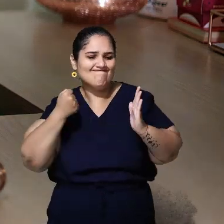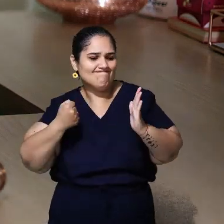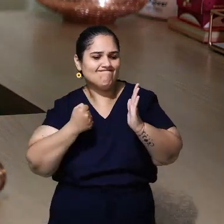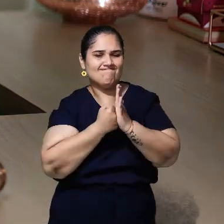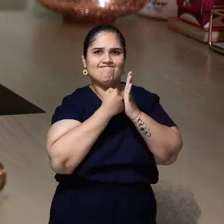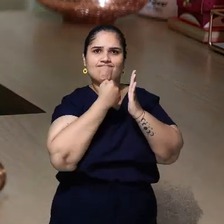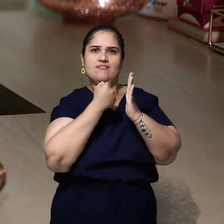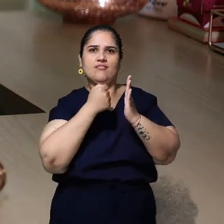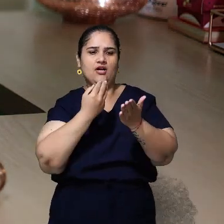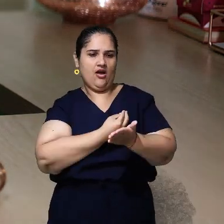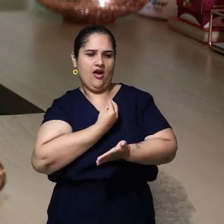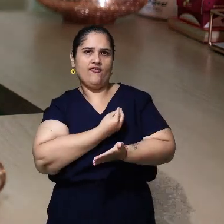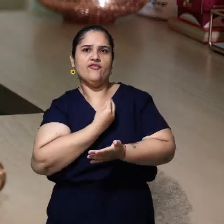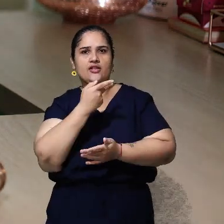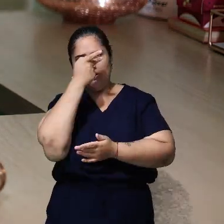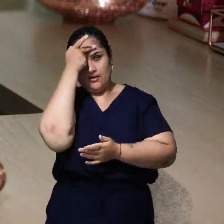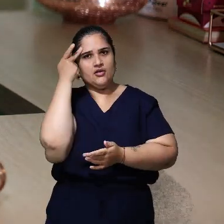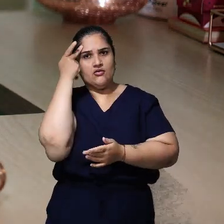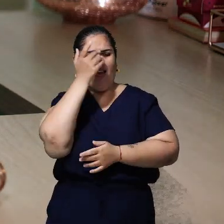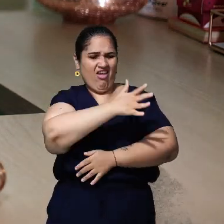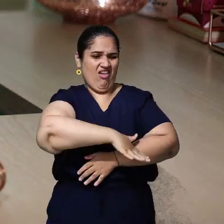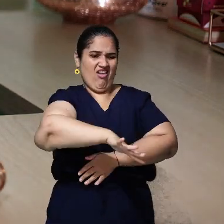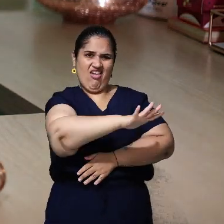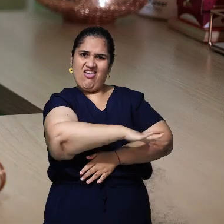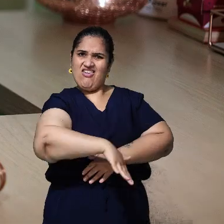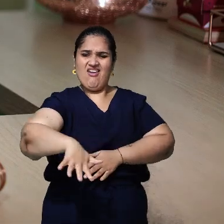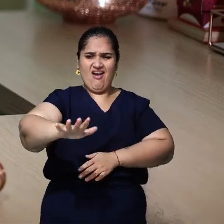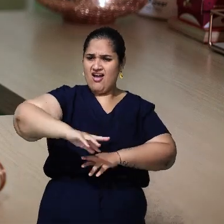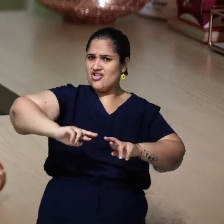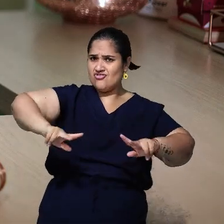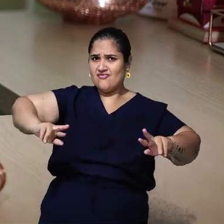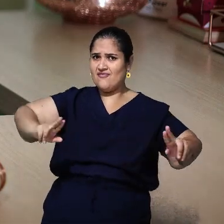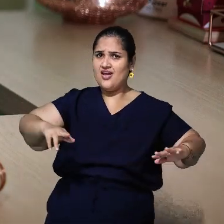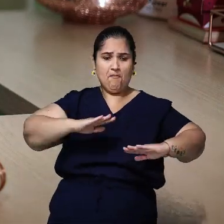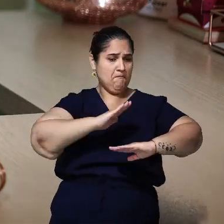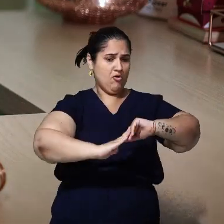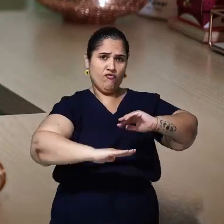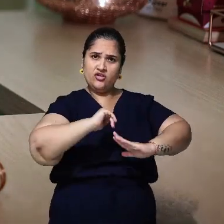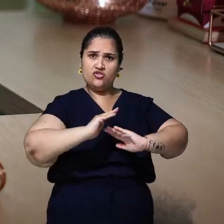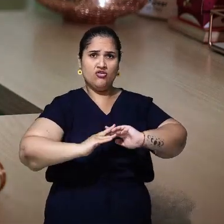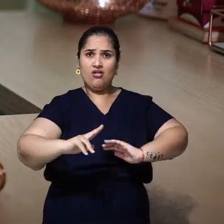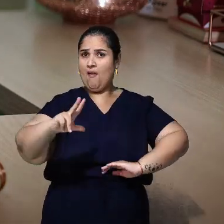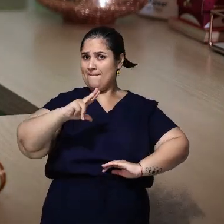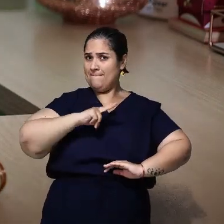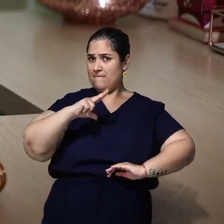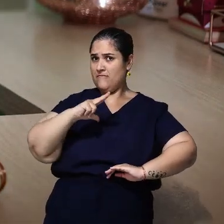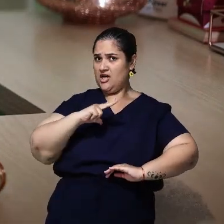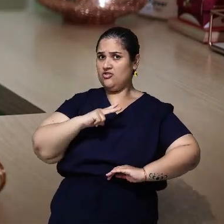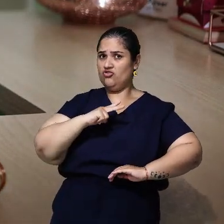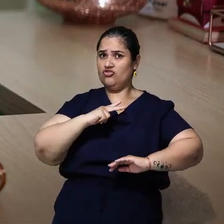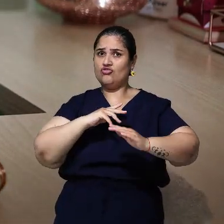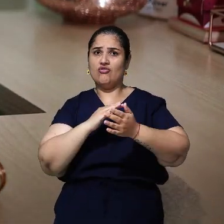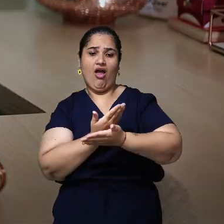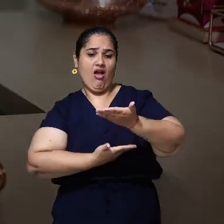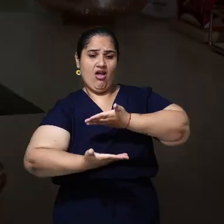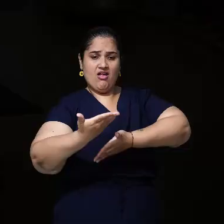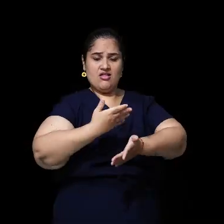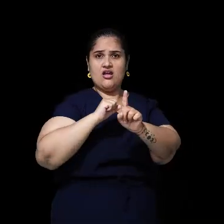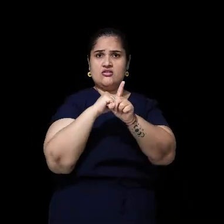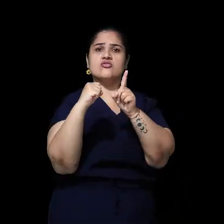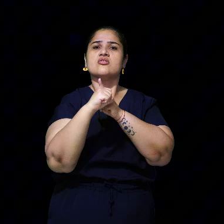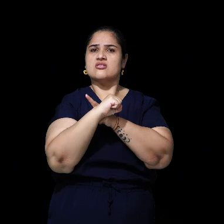quando eu falo assim para vocês, é em várias áreas, desde o pessoal, profissional, interações sociais e por aí vai.